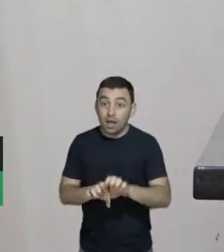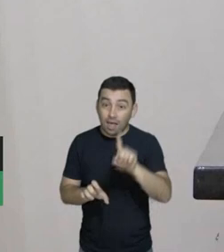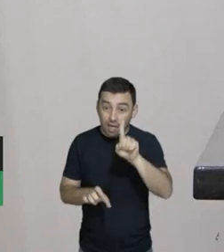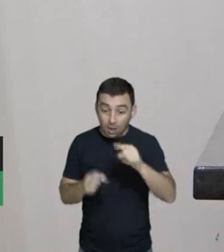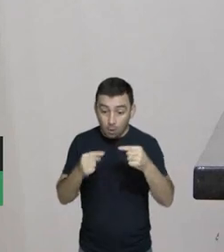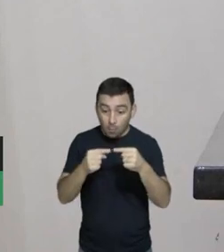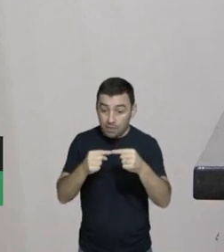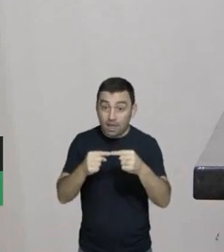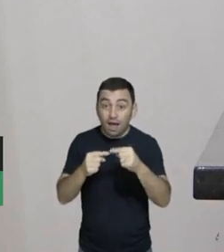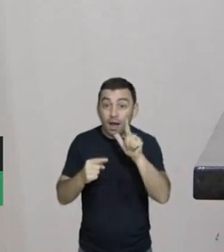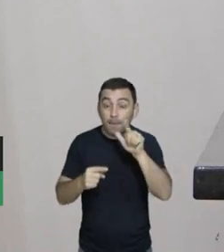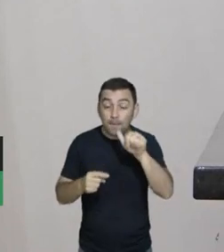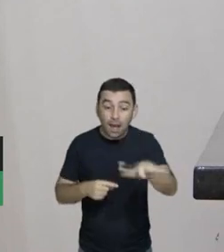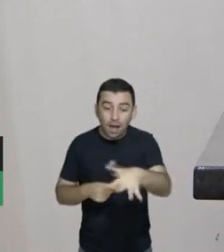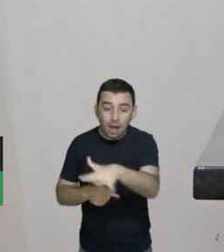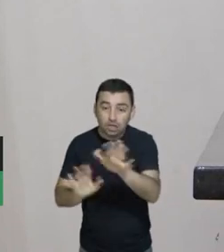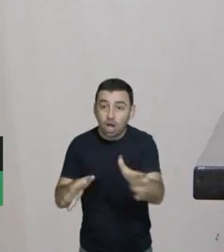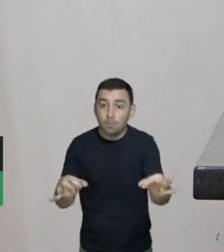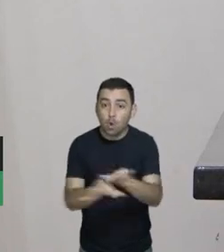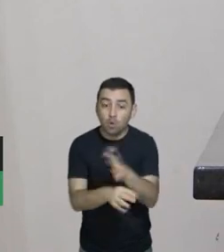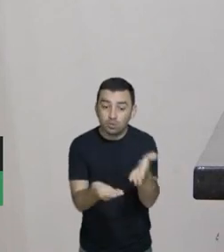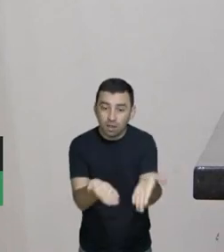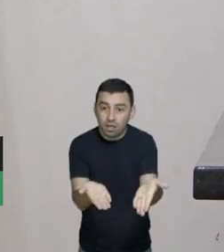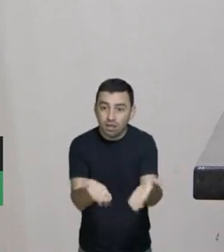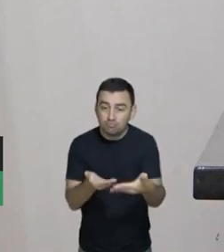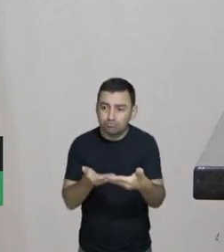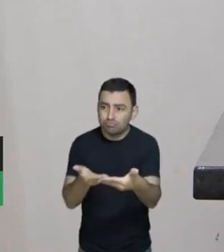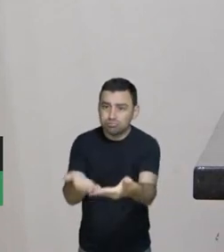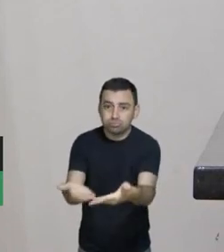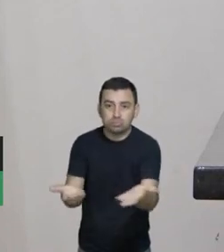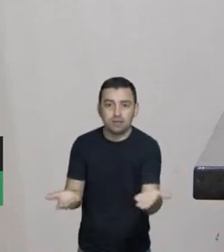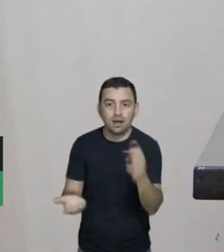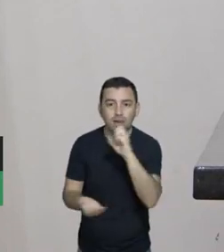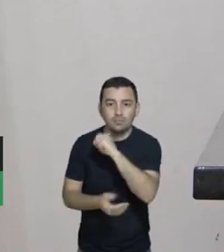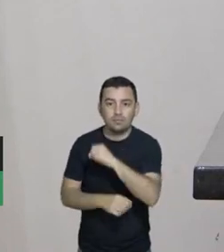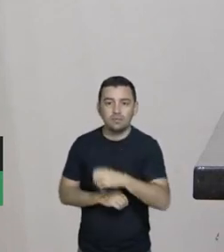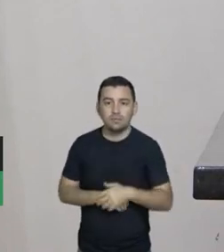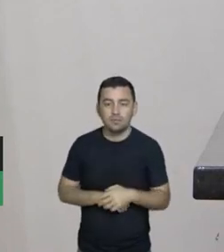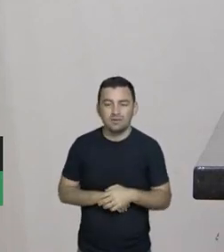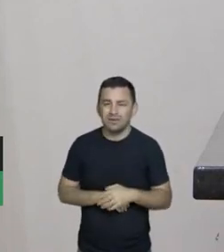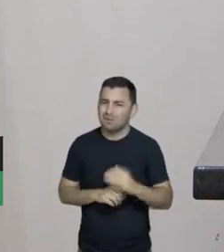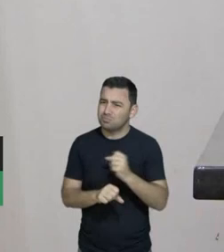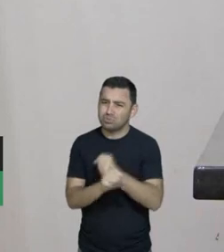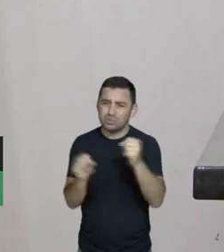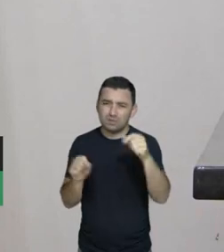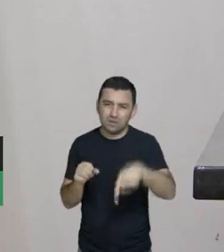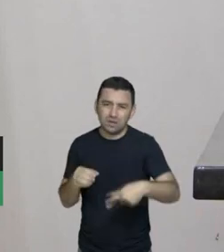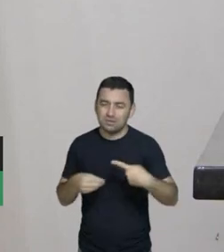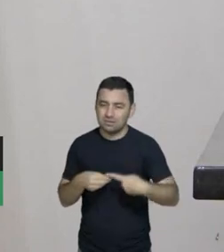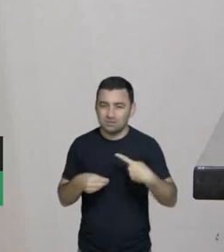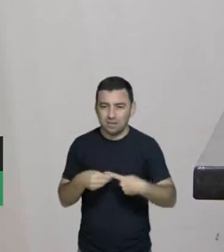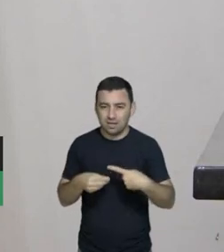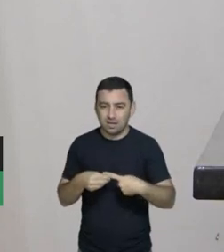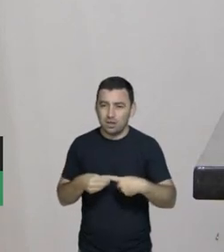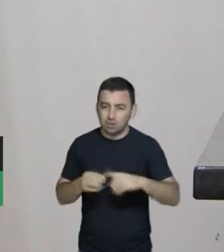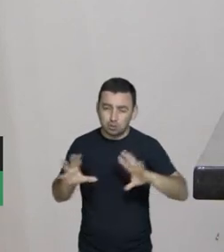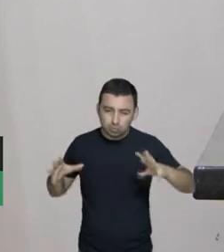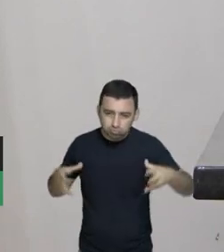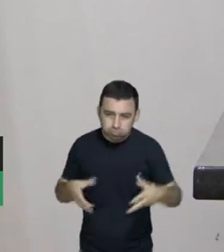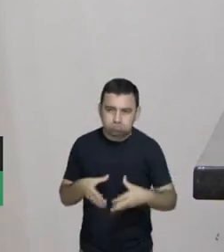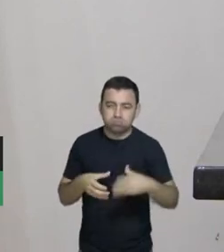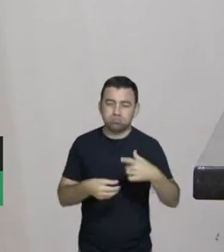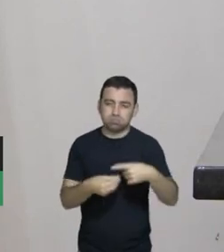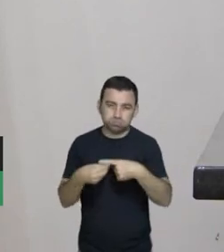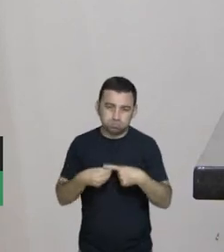mar, prontinha para navegar. E é impossível que uma cidade, ou melhor, que um conjunto de cidades que